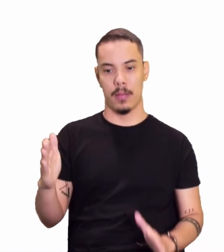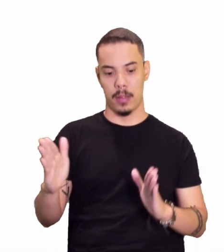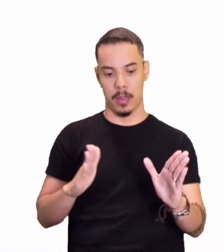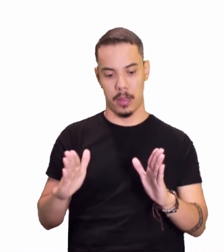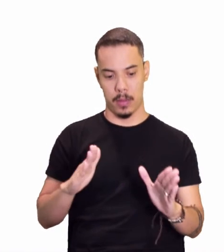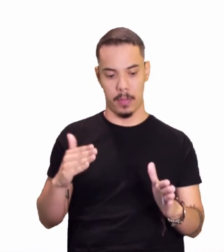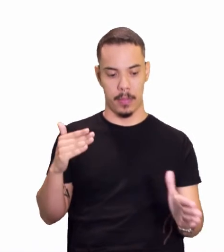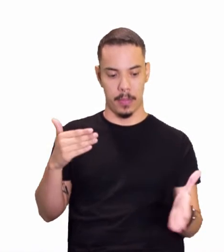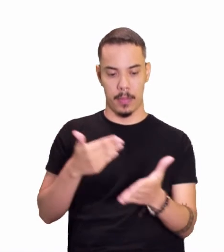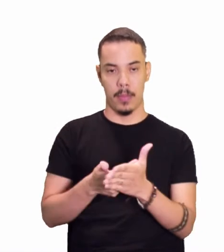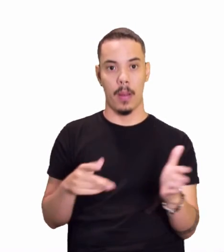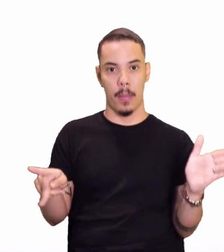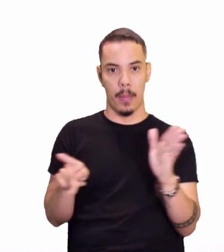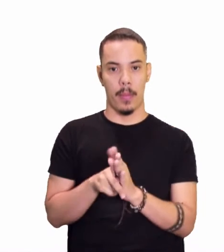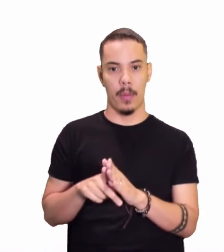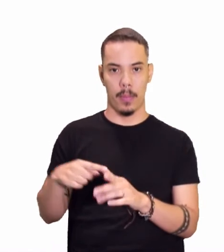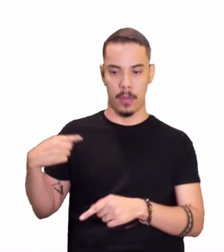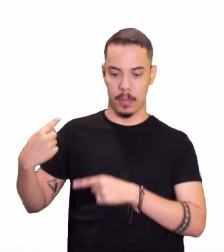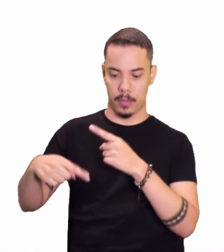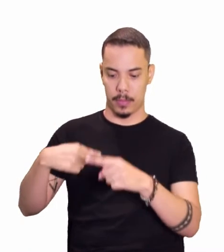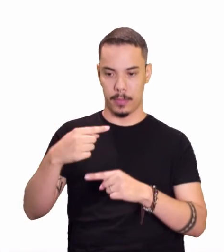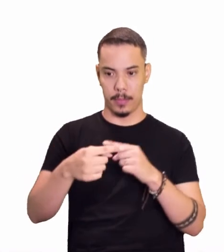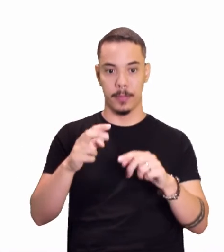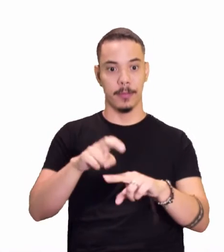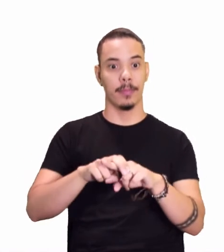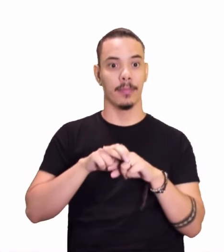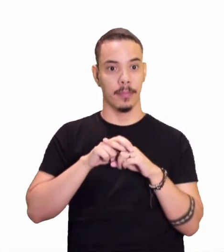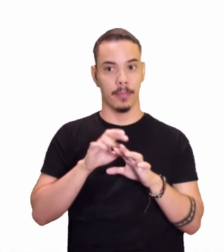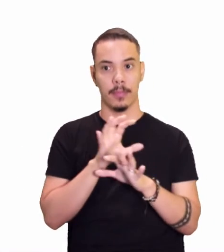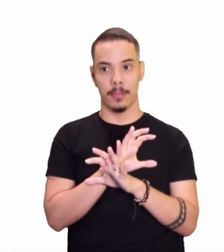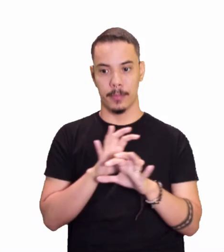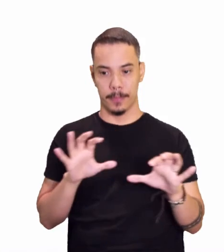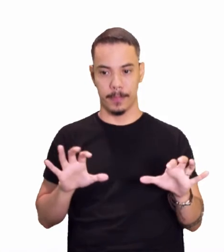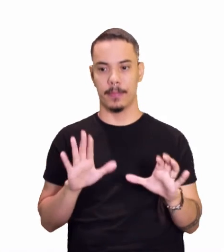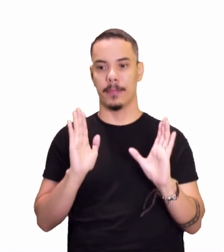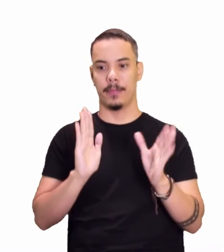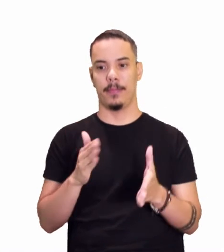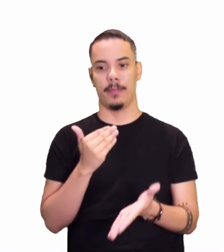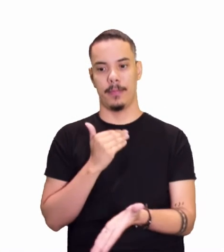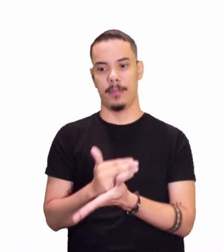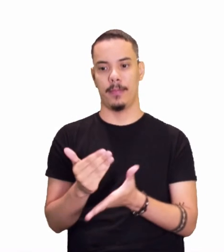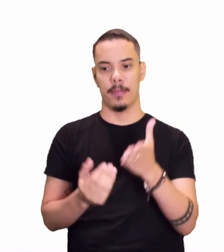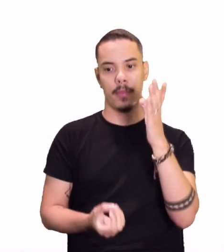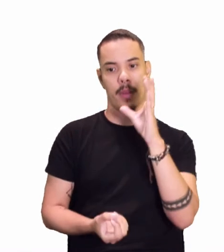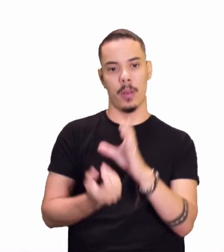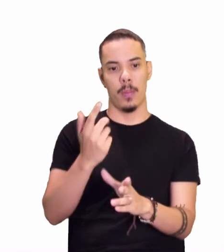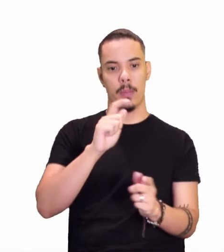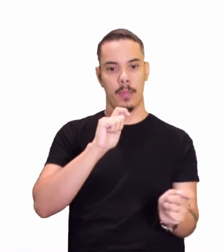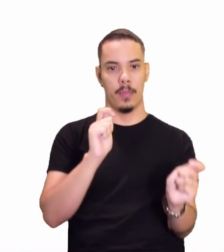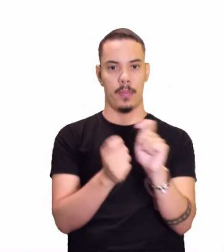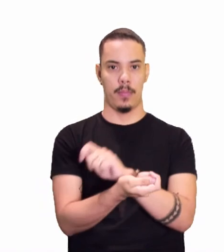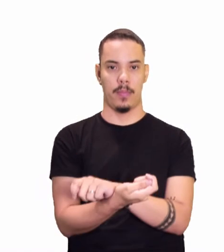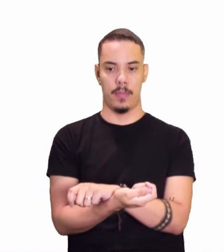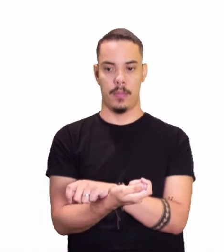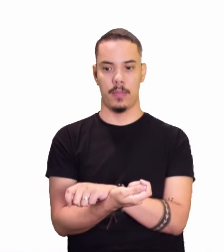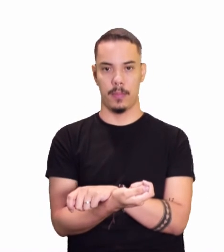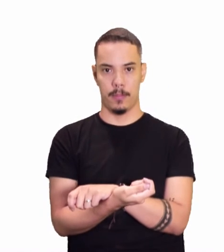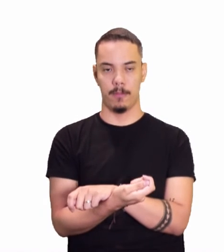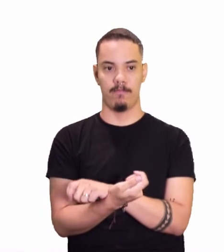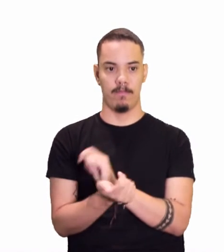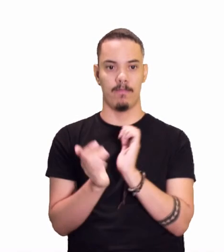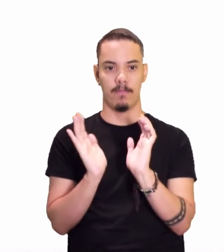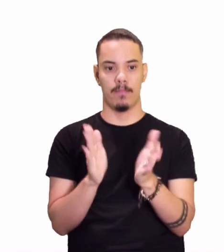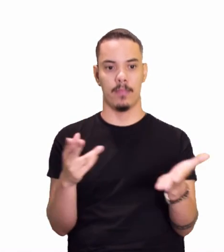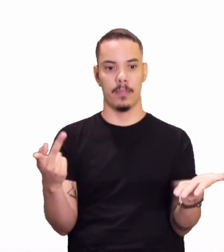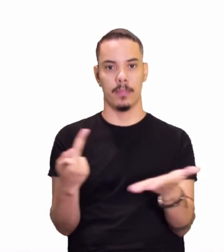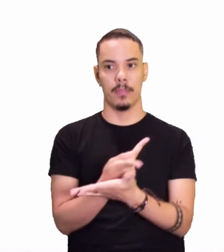que é o classicismo. Então, essa crônica ficcional, ela já nasce de uma adaptação, né? De